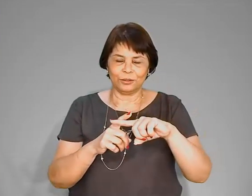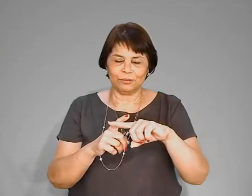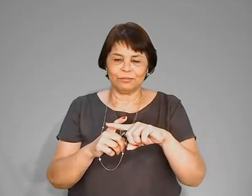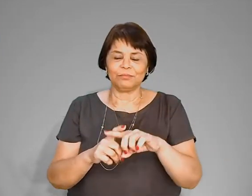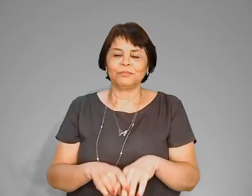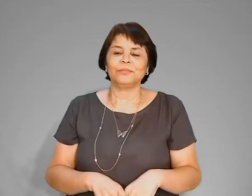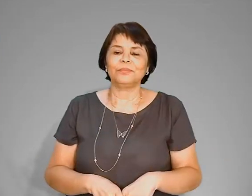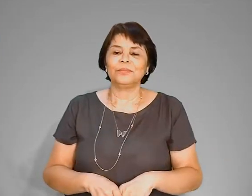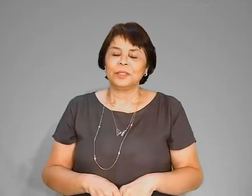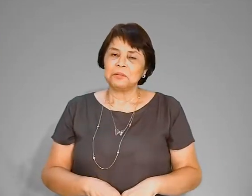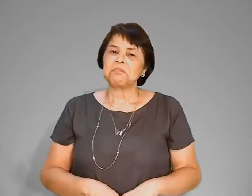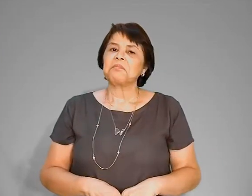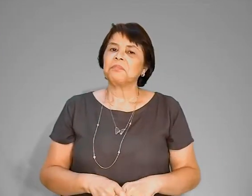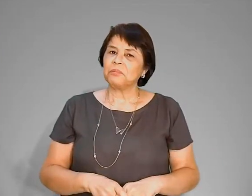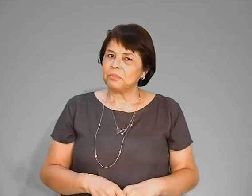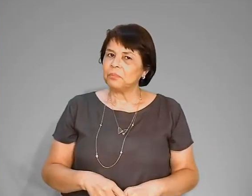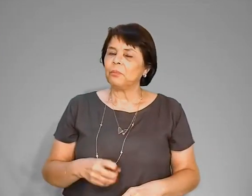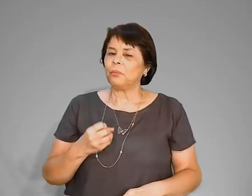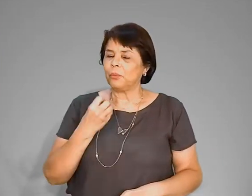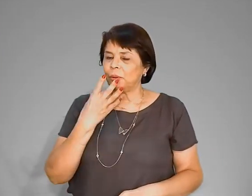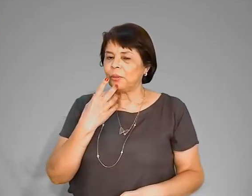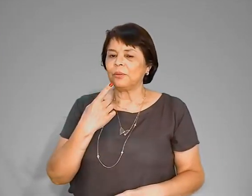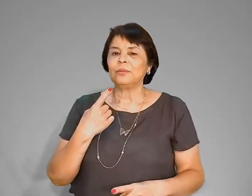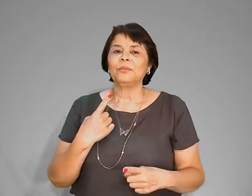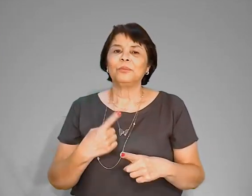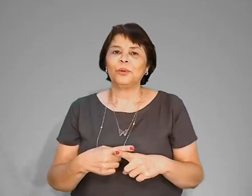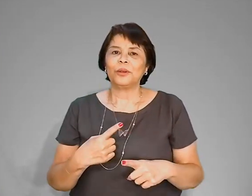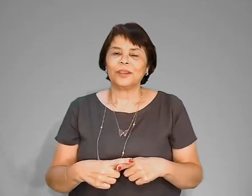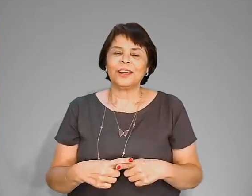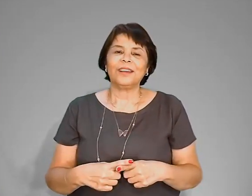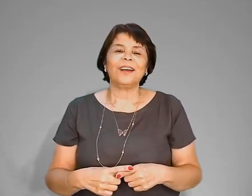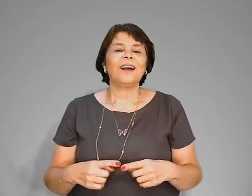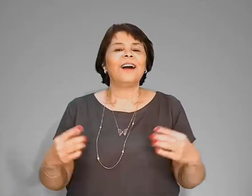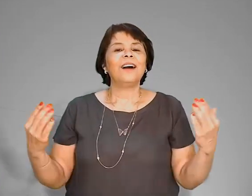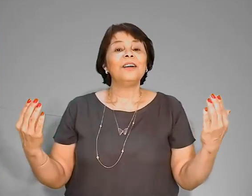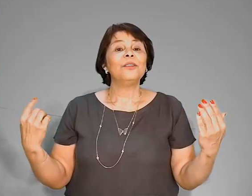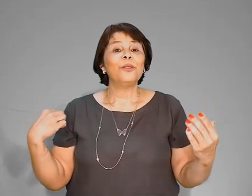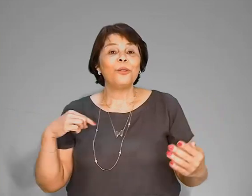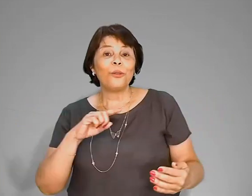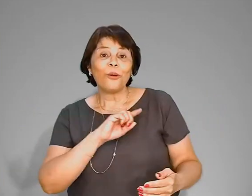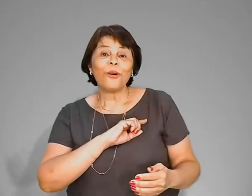grande templo, mas vocês são templo,